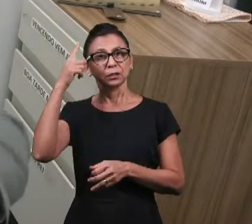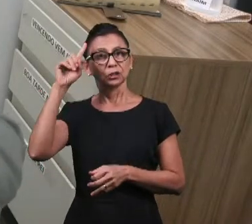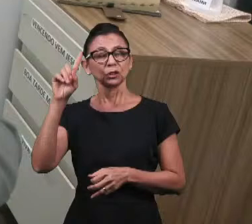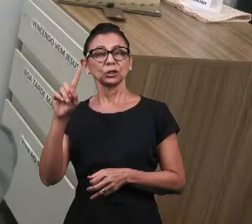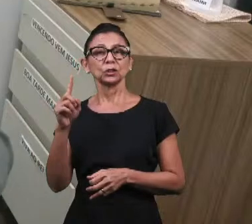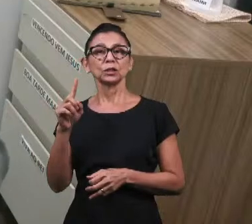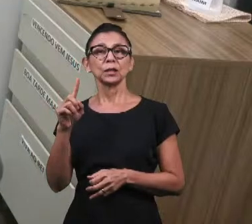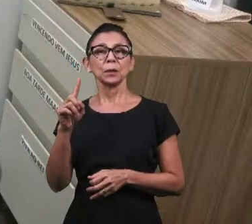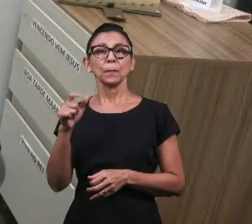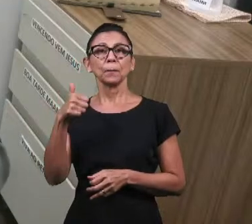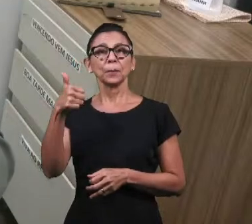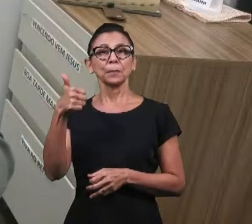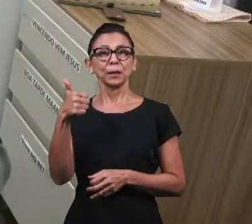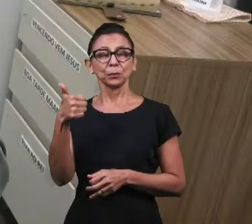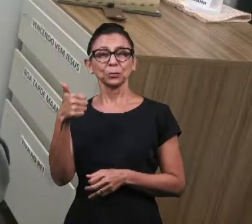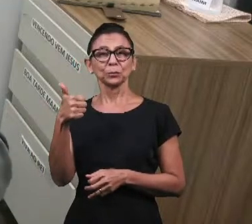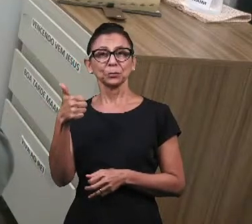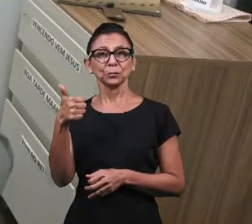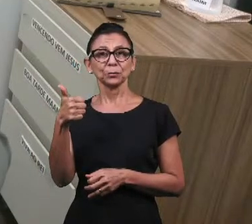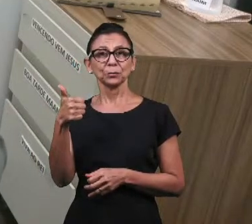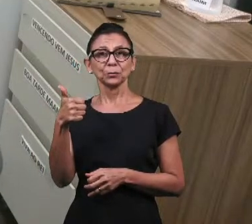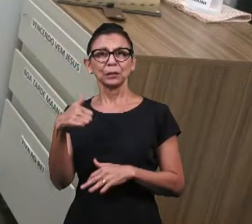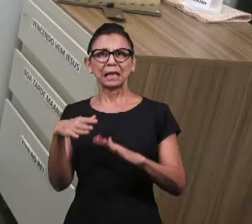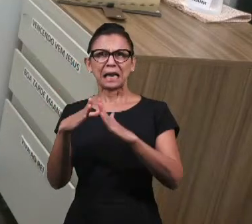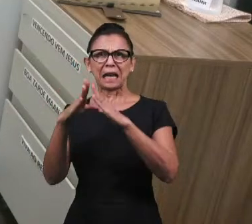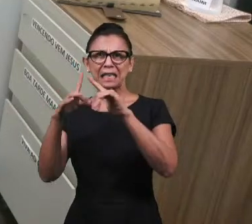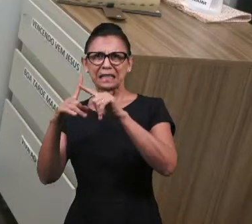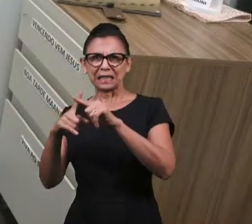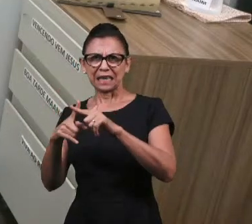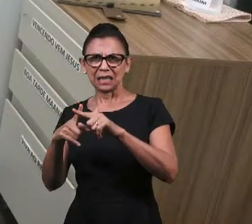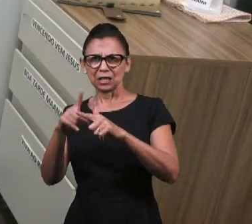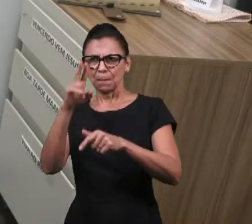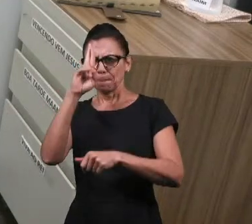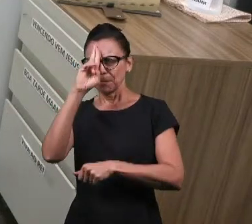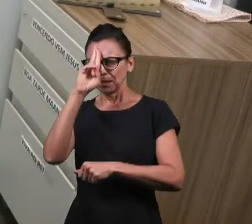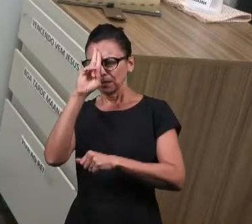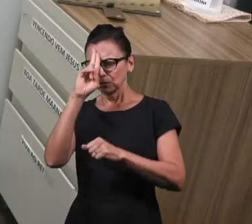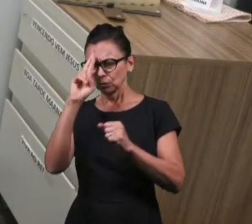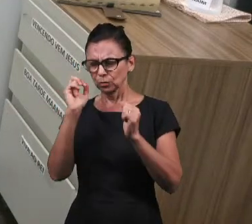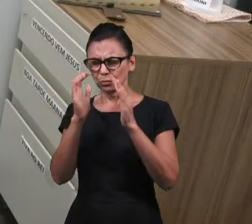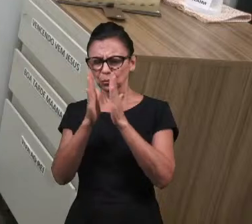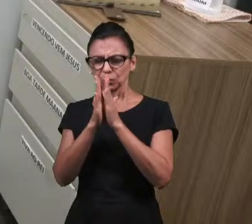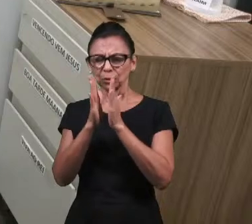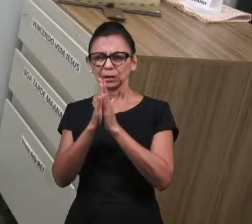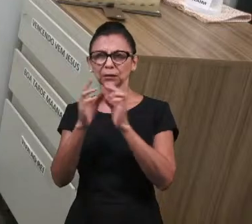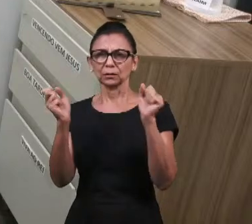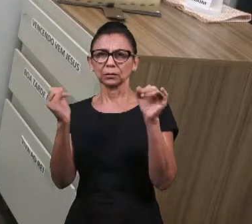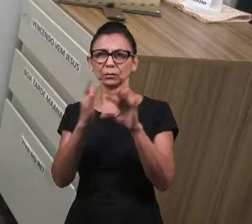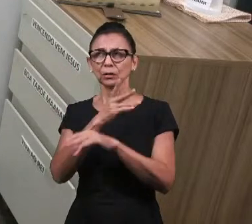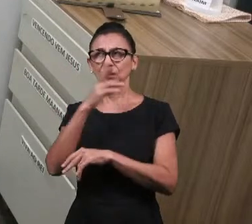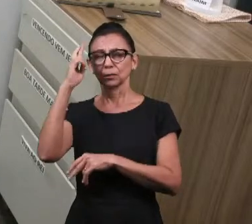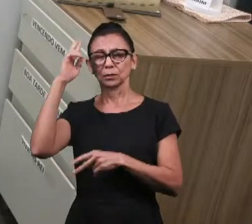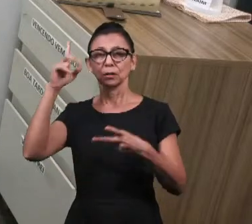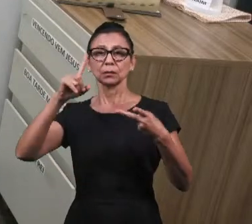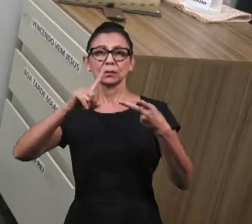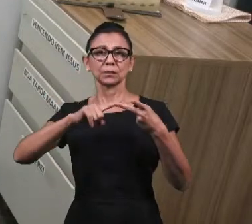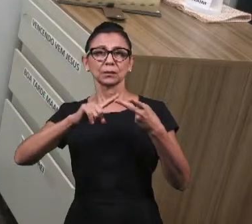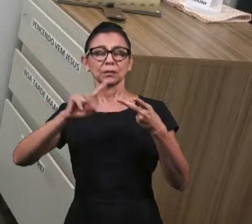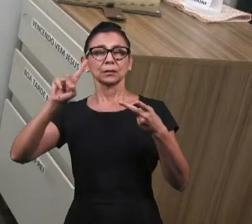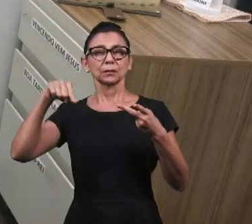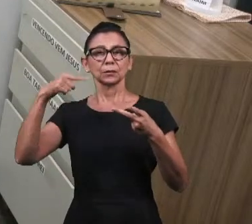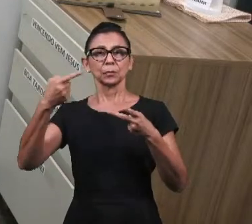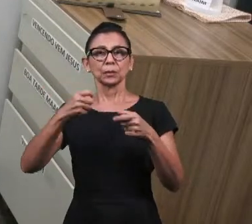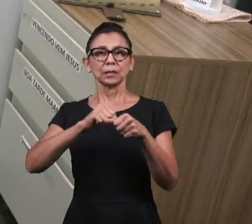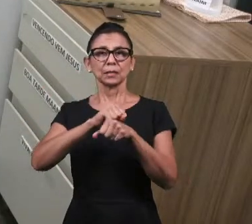deu meia-noite, a igreja estava em oração, estava glorificando ao nome do Senhor. Depois nós tivemos os seminários, né? O